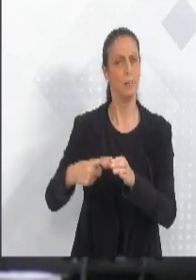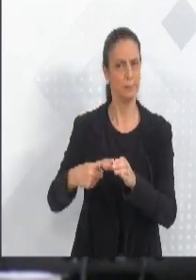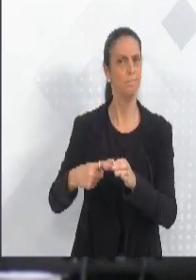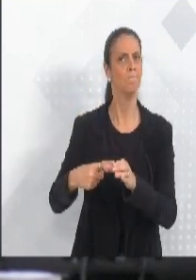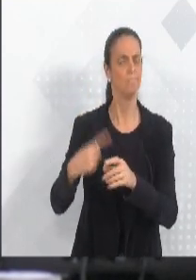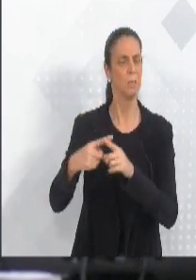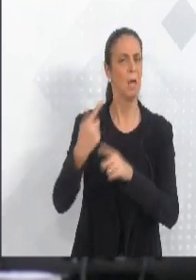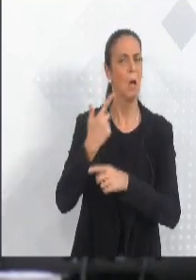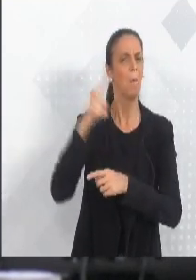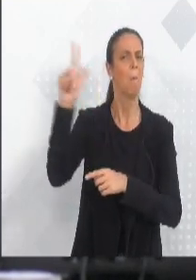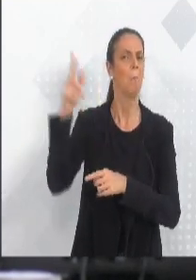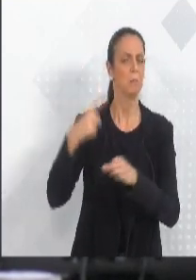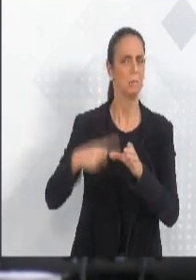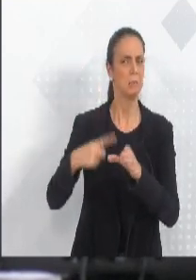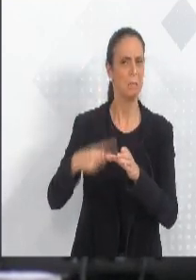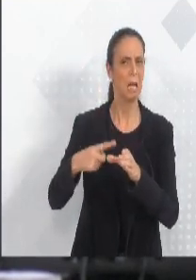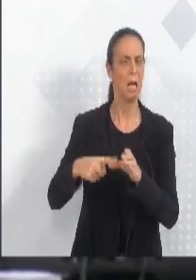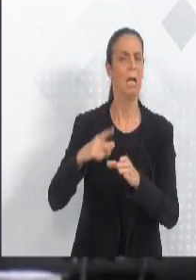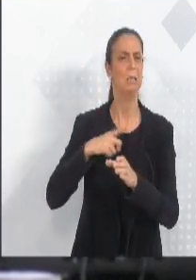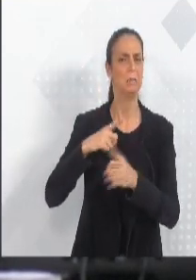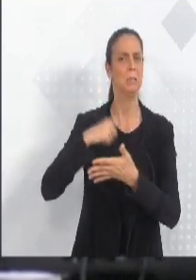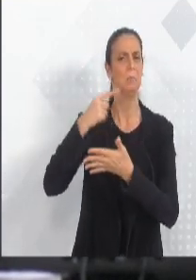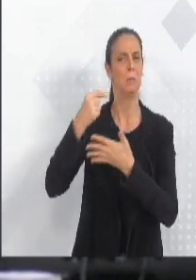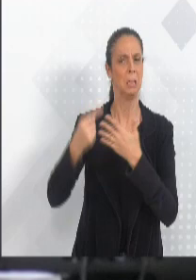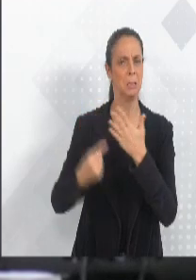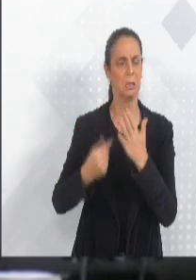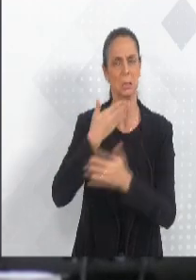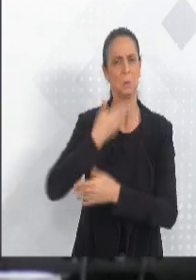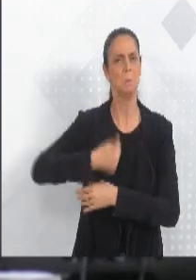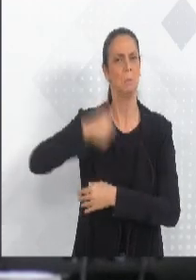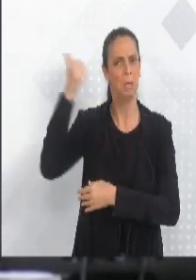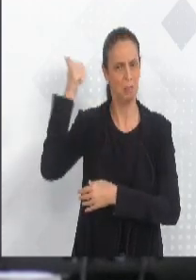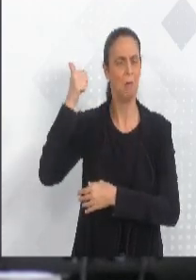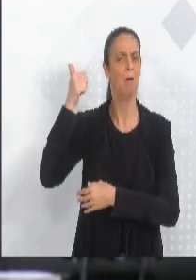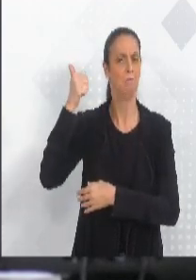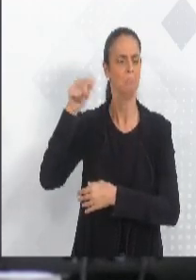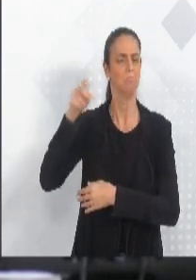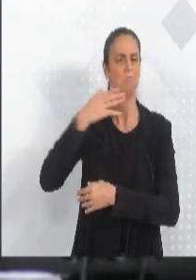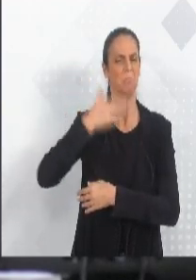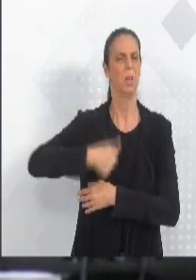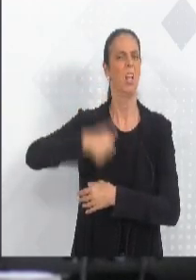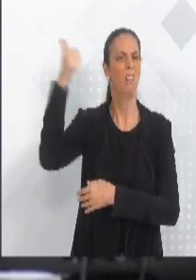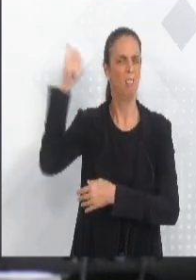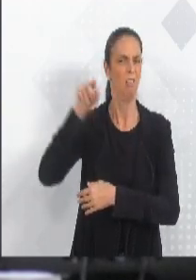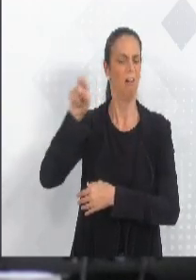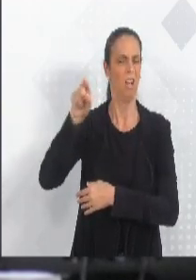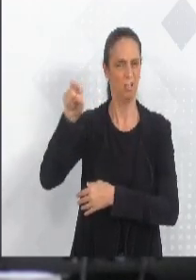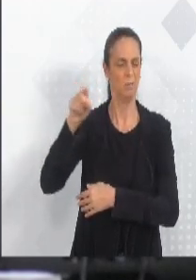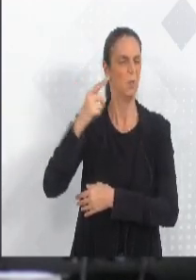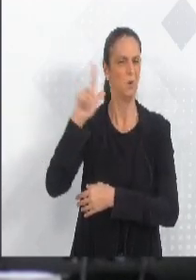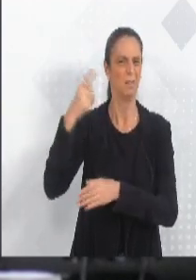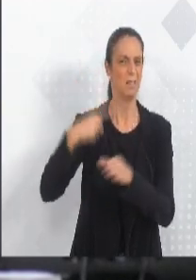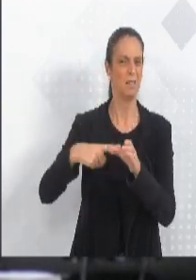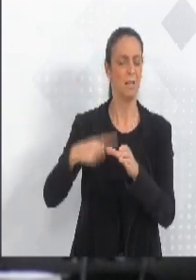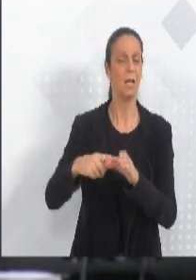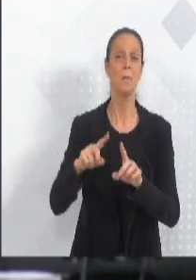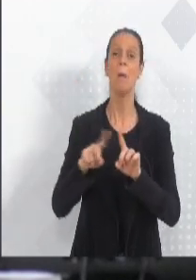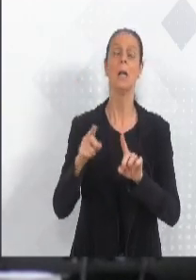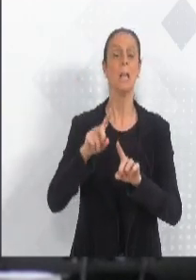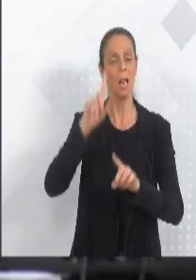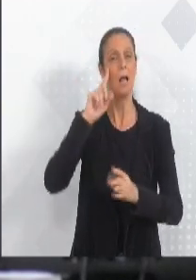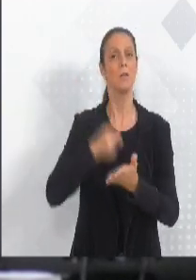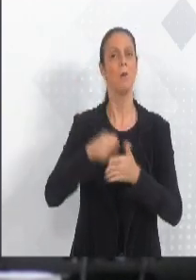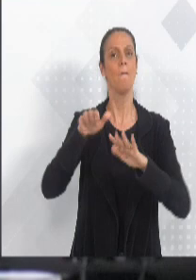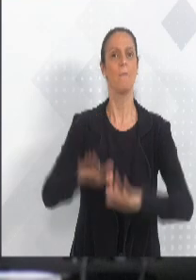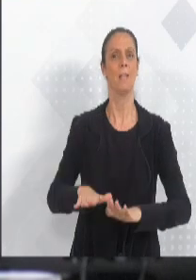me parece que haveria um benefício em torno de benfeitoria para para se estalar em outra cidade e hoje ela